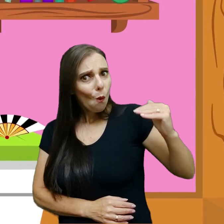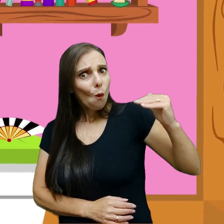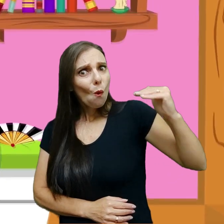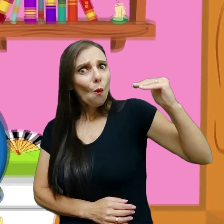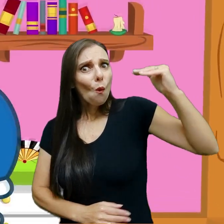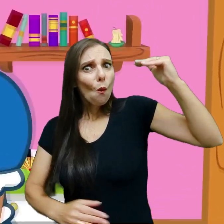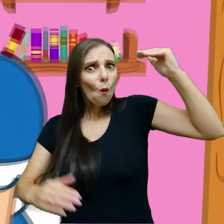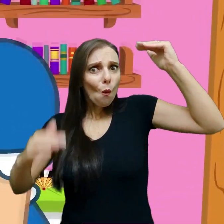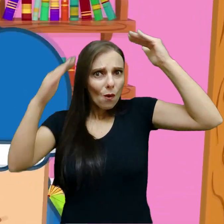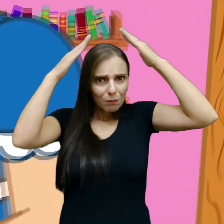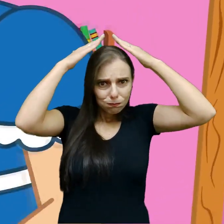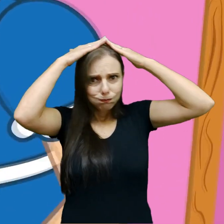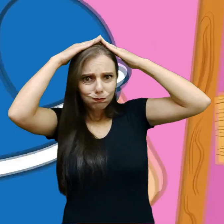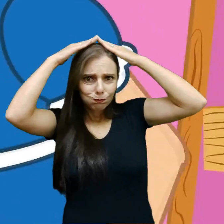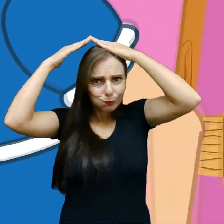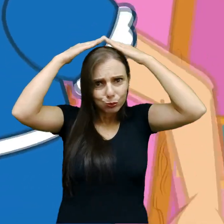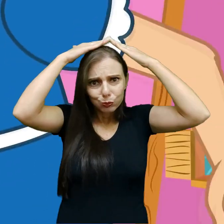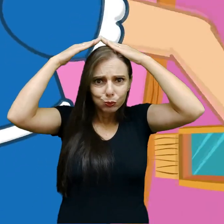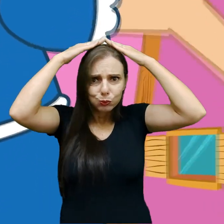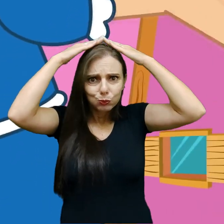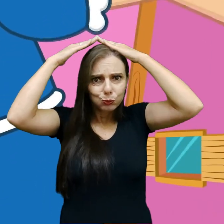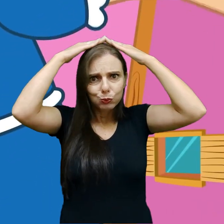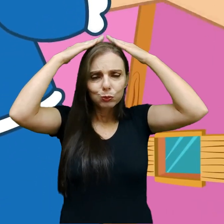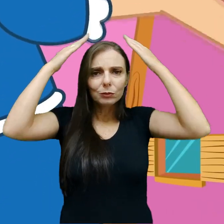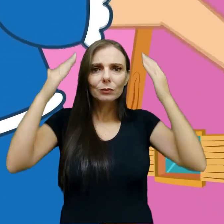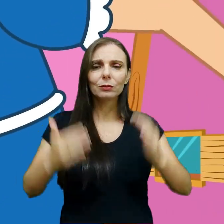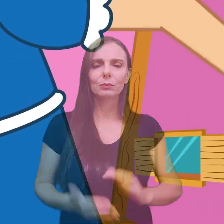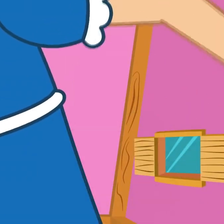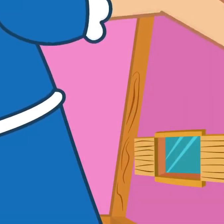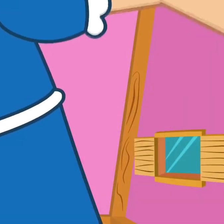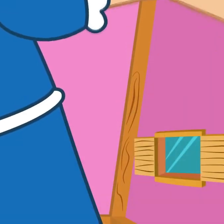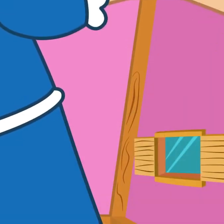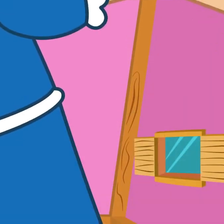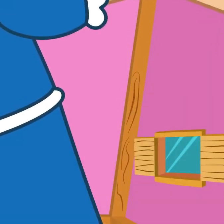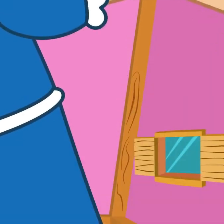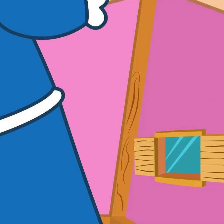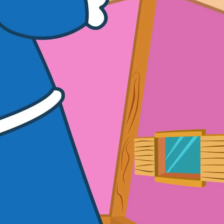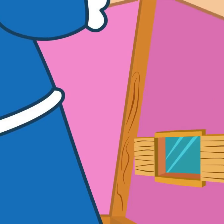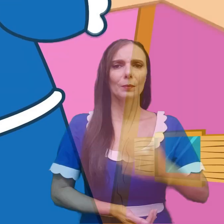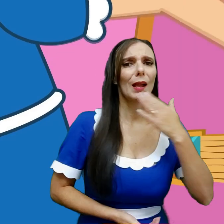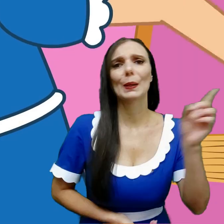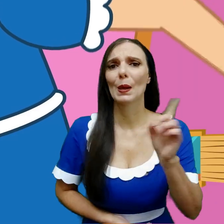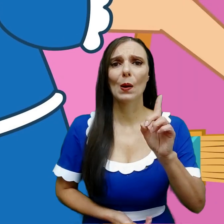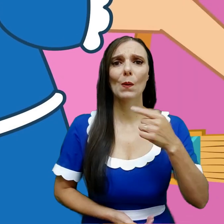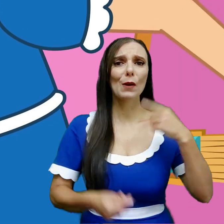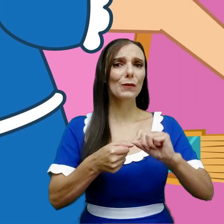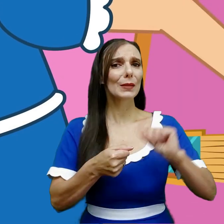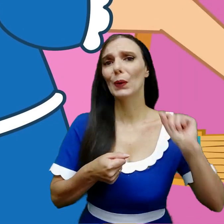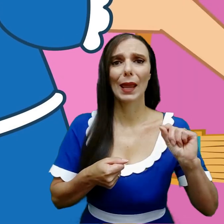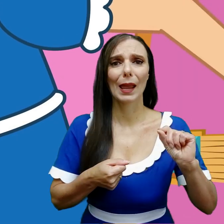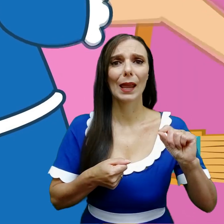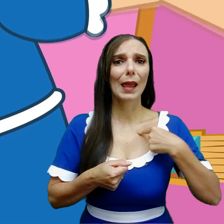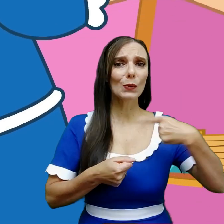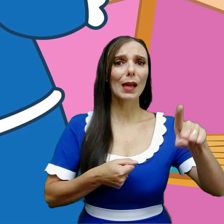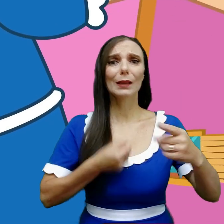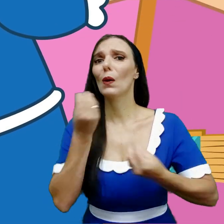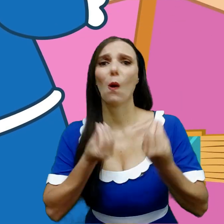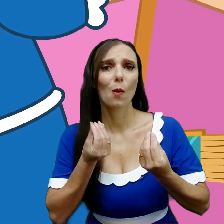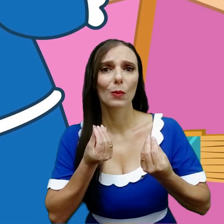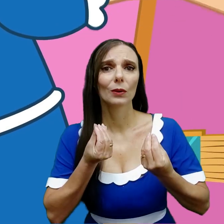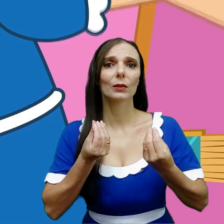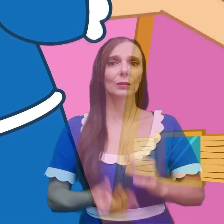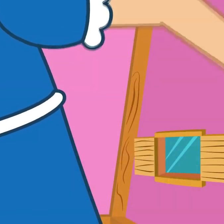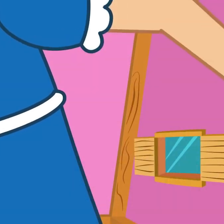tão grande que nem sequer podia se mover dentro da casa. Oh, não, o que eu vou fazer? Como eu vou